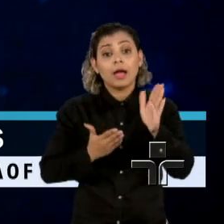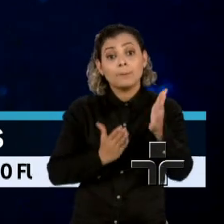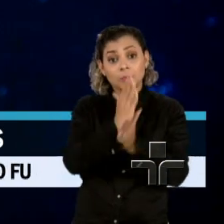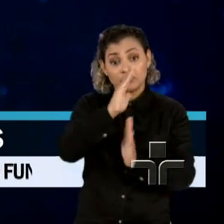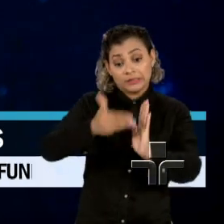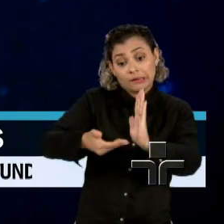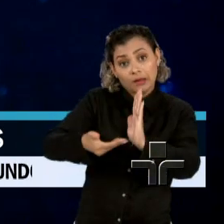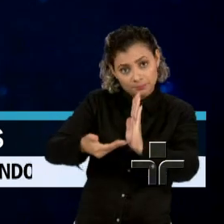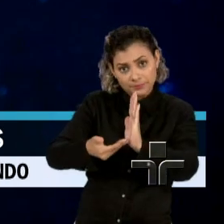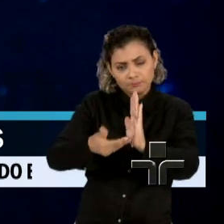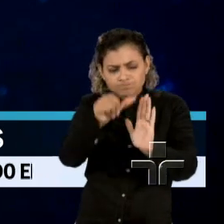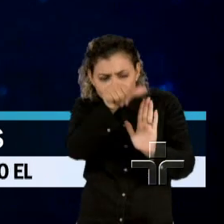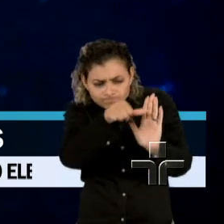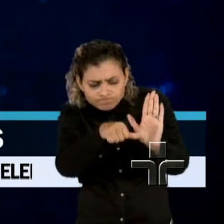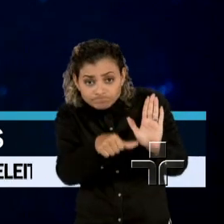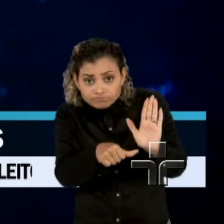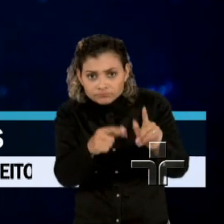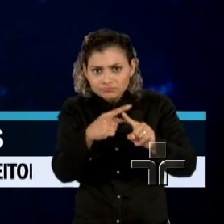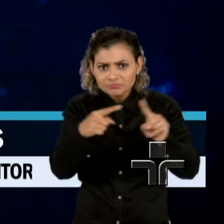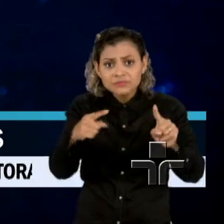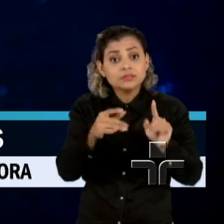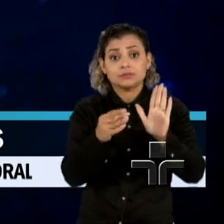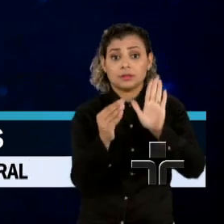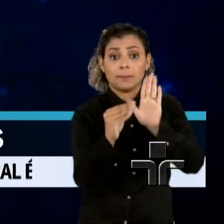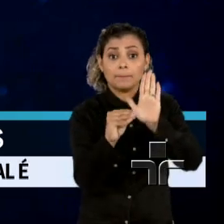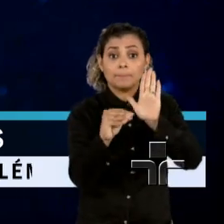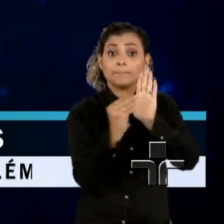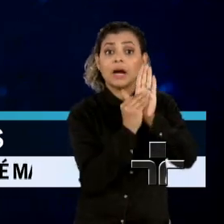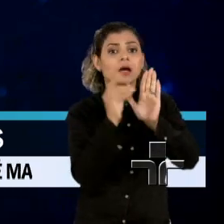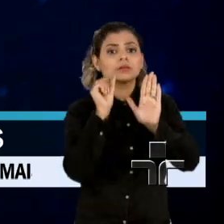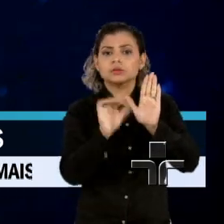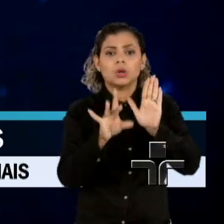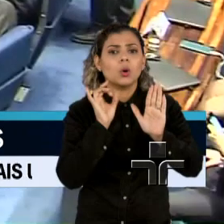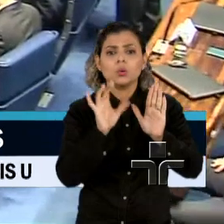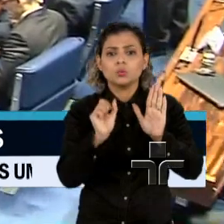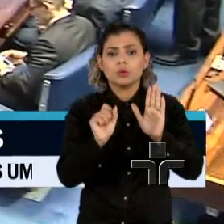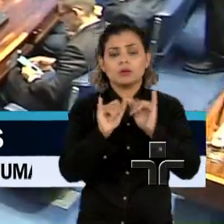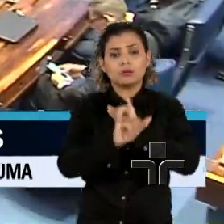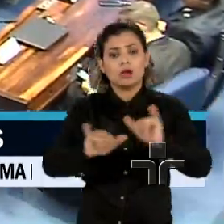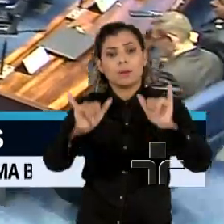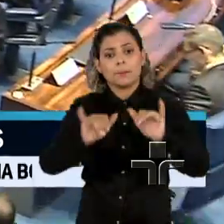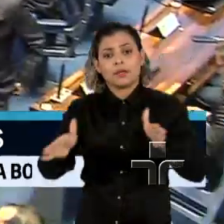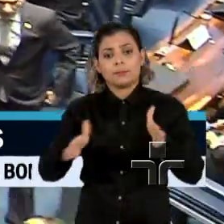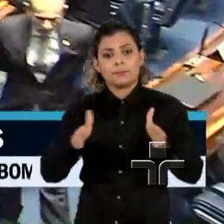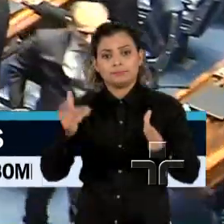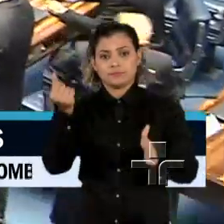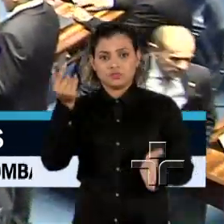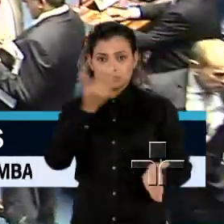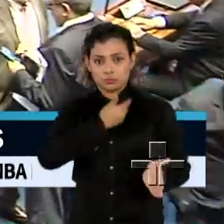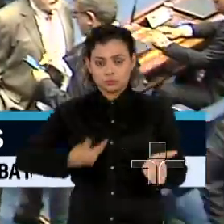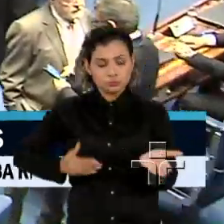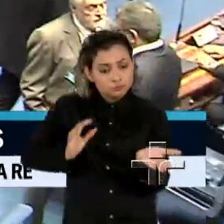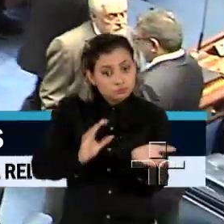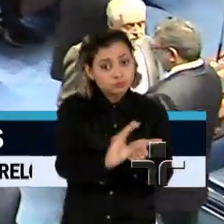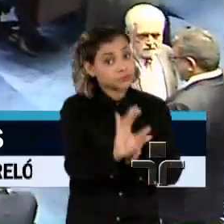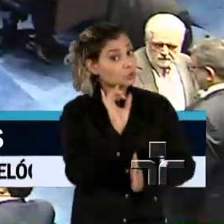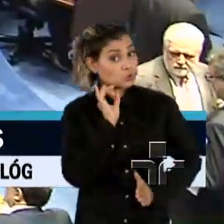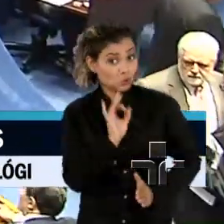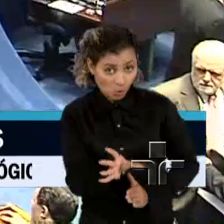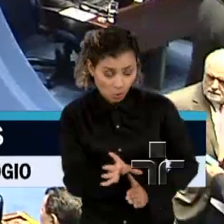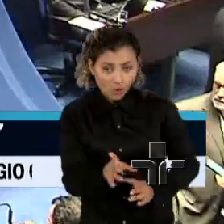pela Câmara. Os parlamentares mantiveram apenas o financiamento público de campanha. Pressionados pela opinião pública